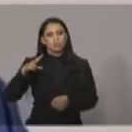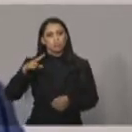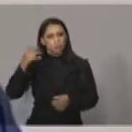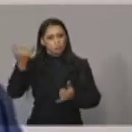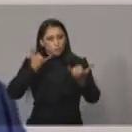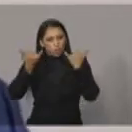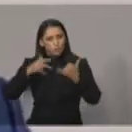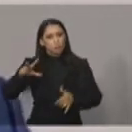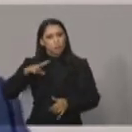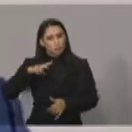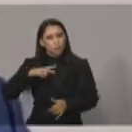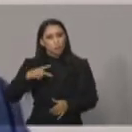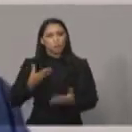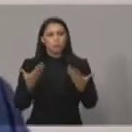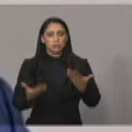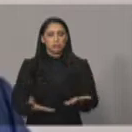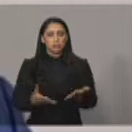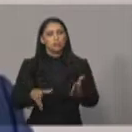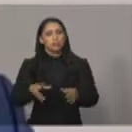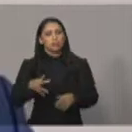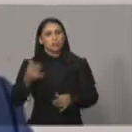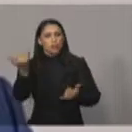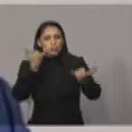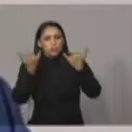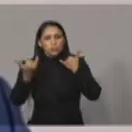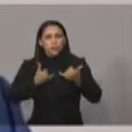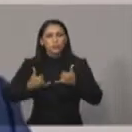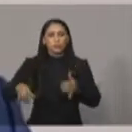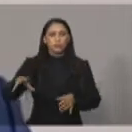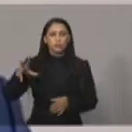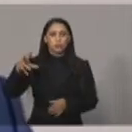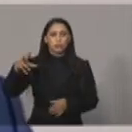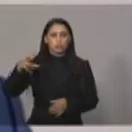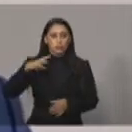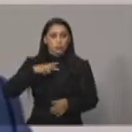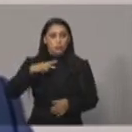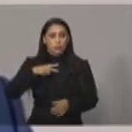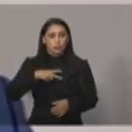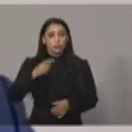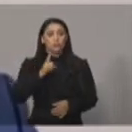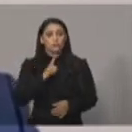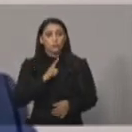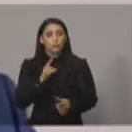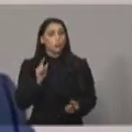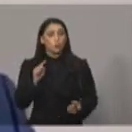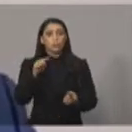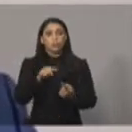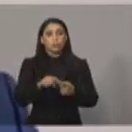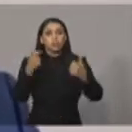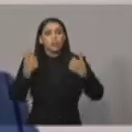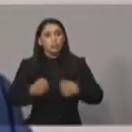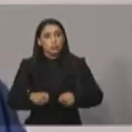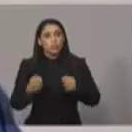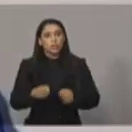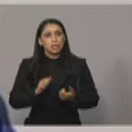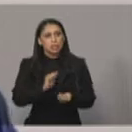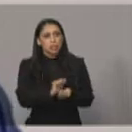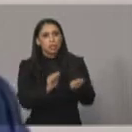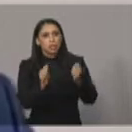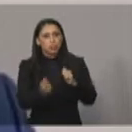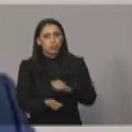consolidou uma leitura de que tratamentos de dados pessoais deveriam seguir princípios como da finalidade, necessidade,